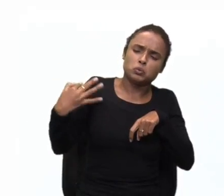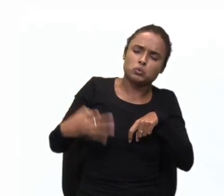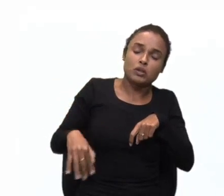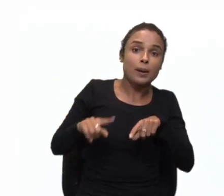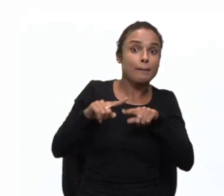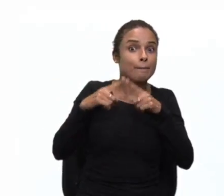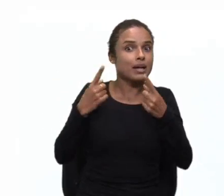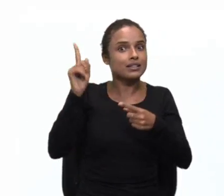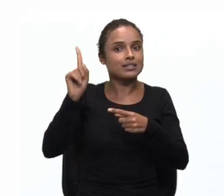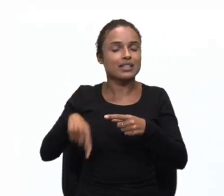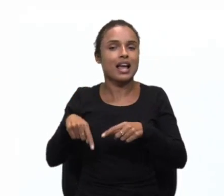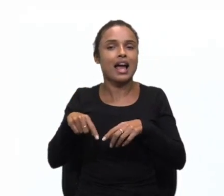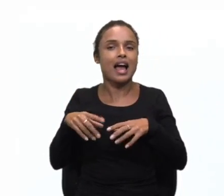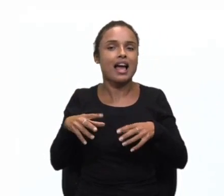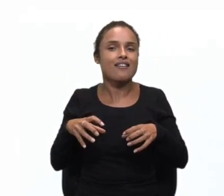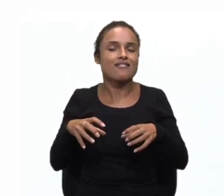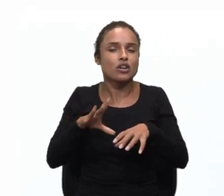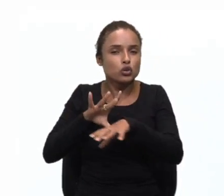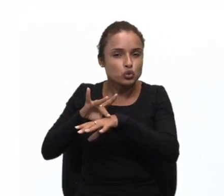atenção aí. Um exemplo.